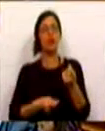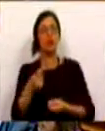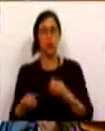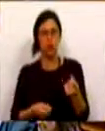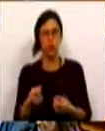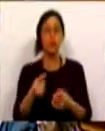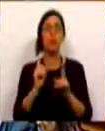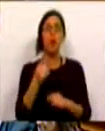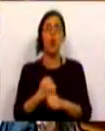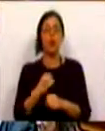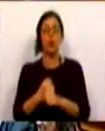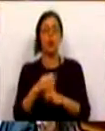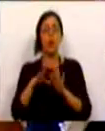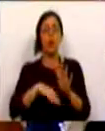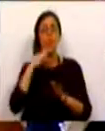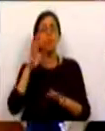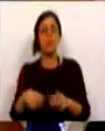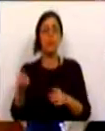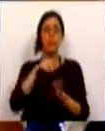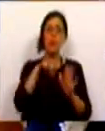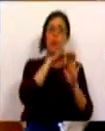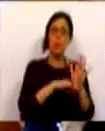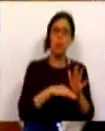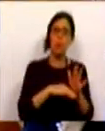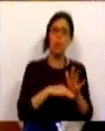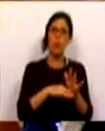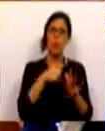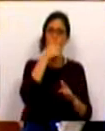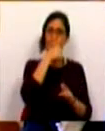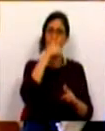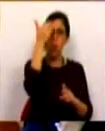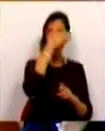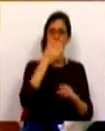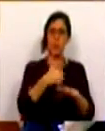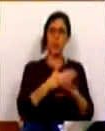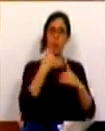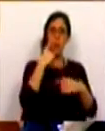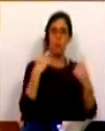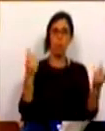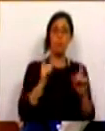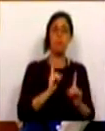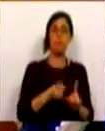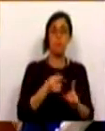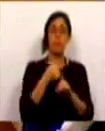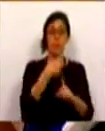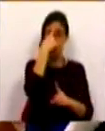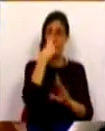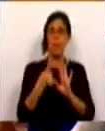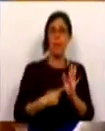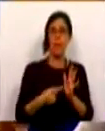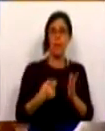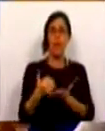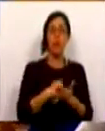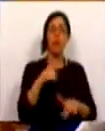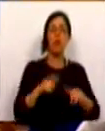do recurso ao trabalho tempo precário e a programas de tipo ocupacional no setor público como forma de colmatar as necessidades de